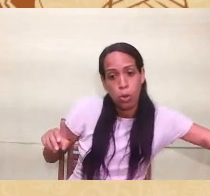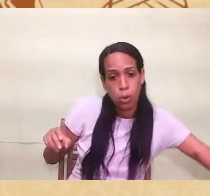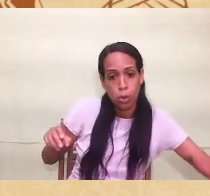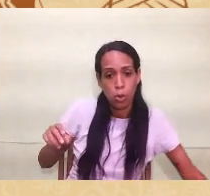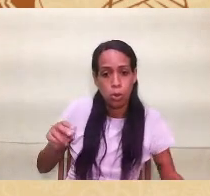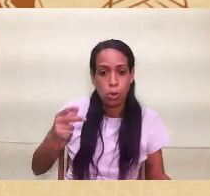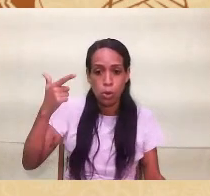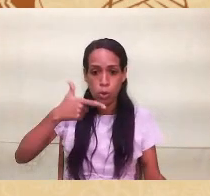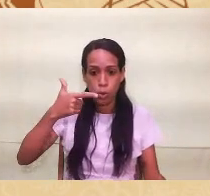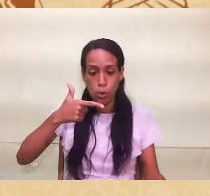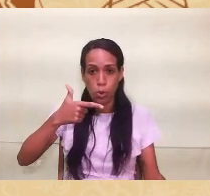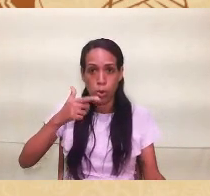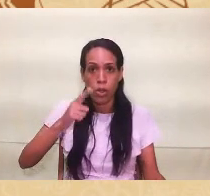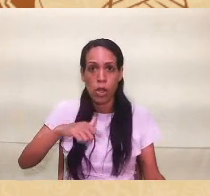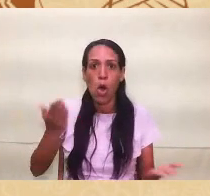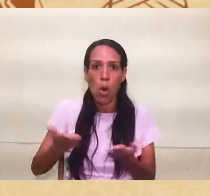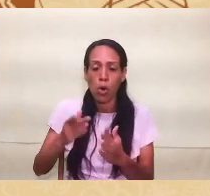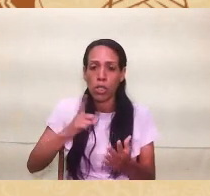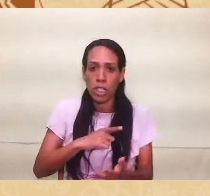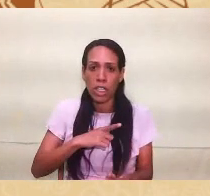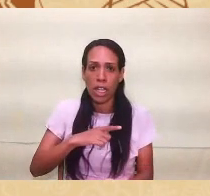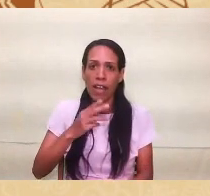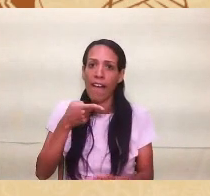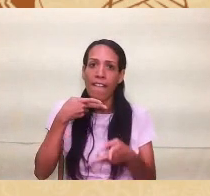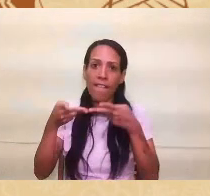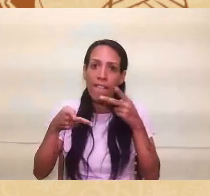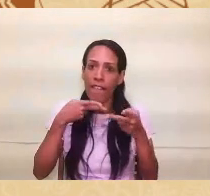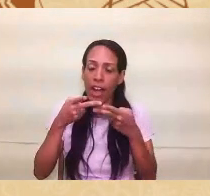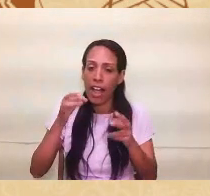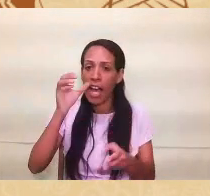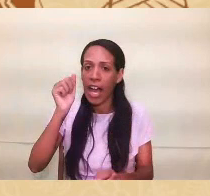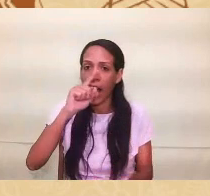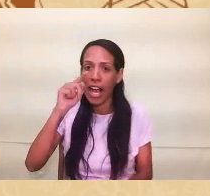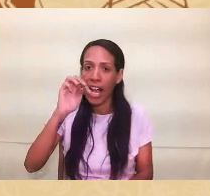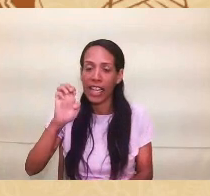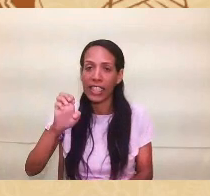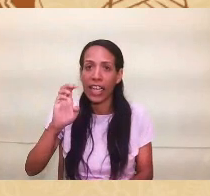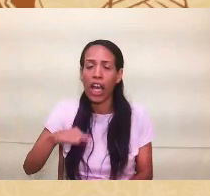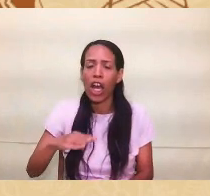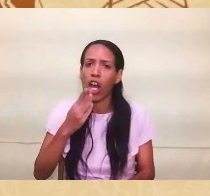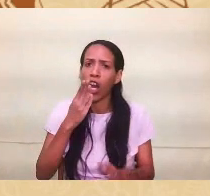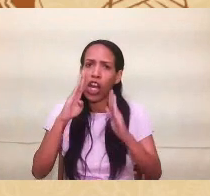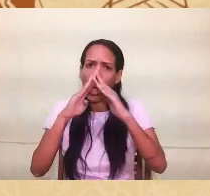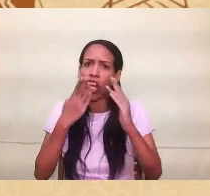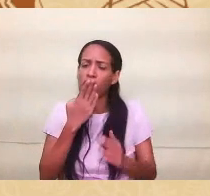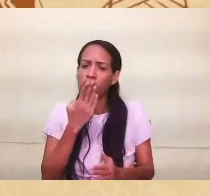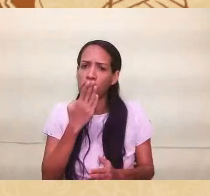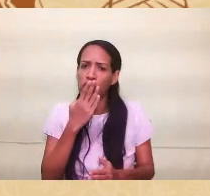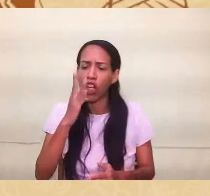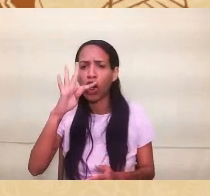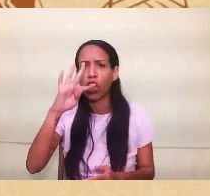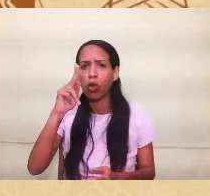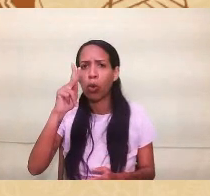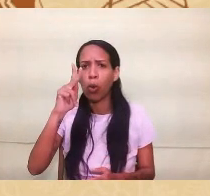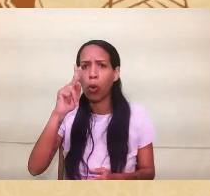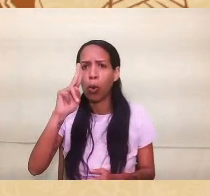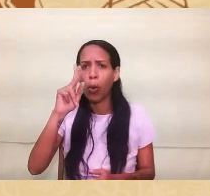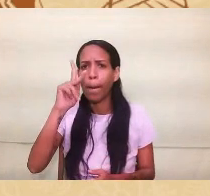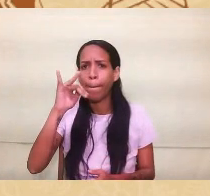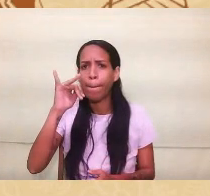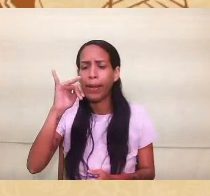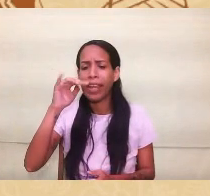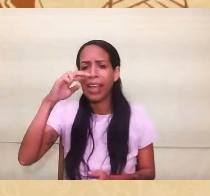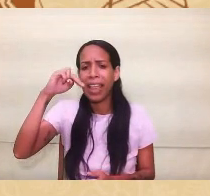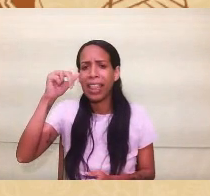a fala do Kazé Angatu, indígena do território Tupinambá, Olivença, de Ilhéus,